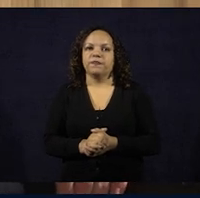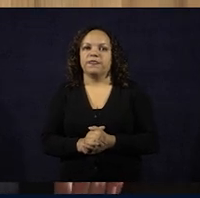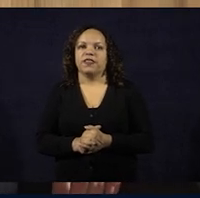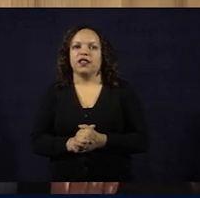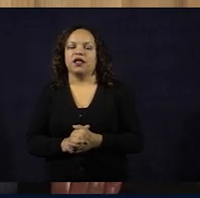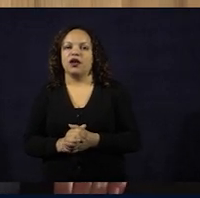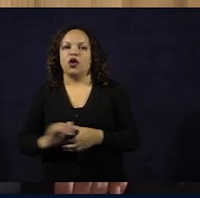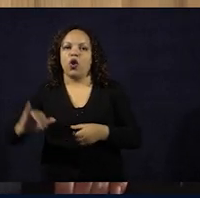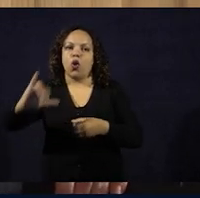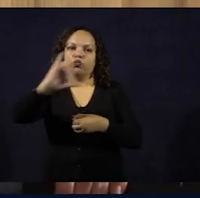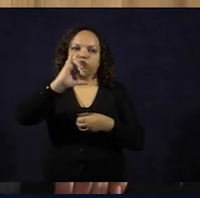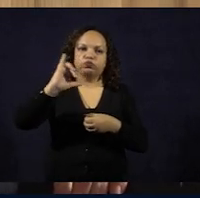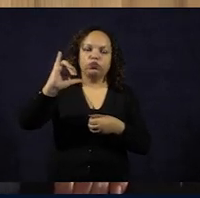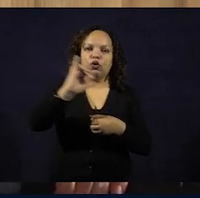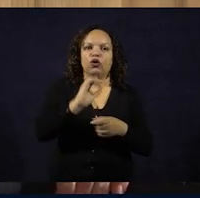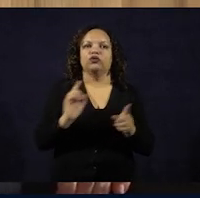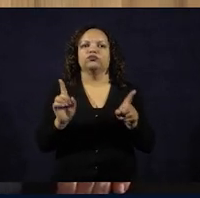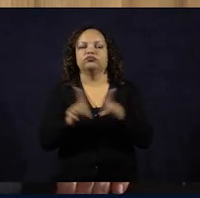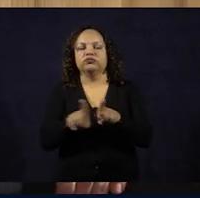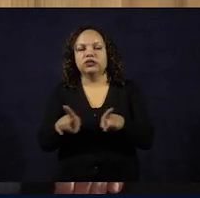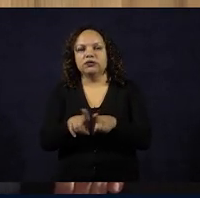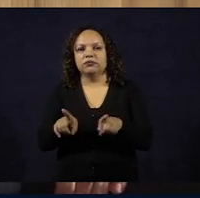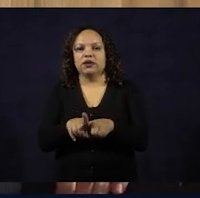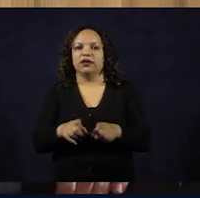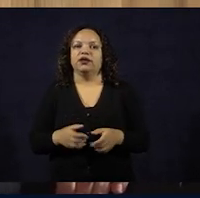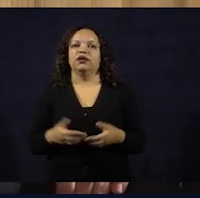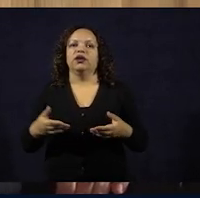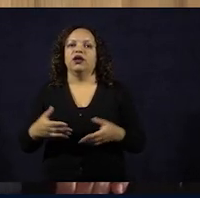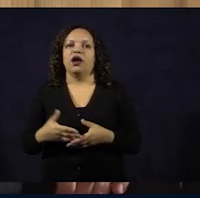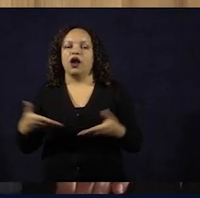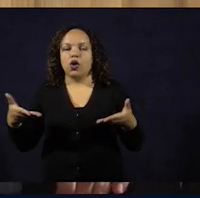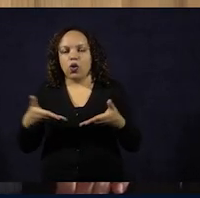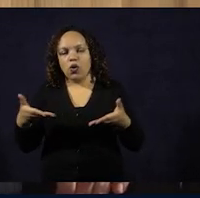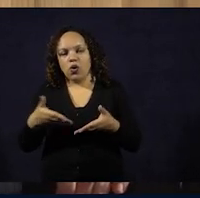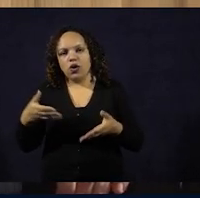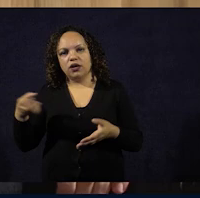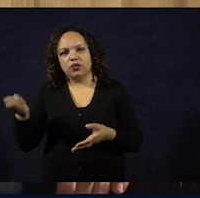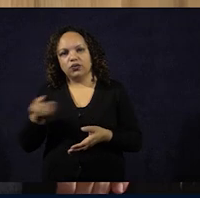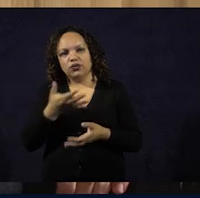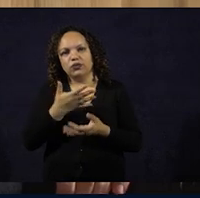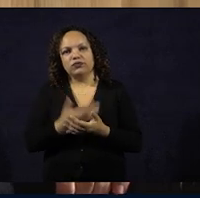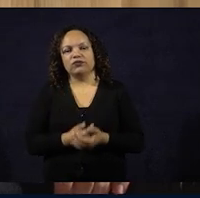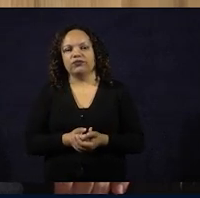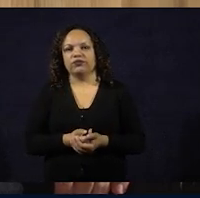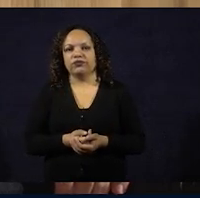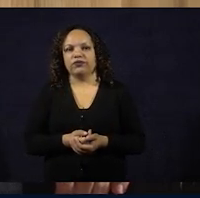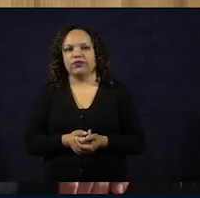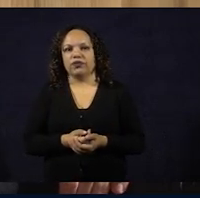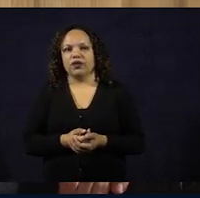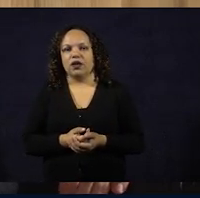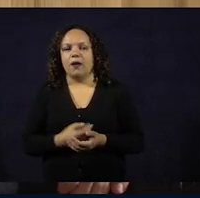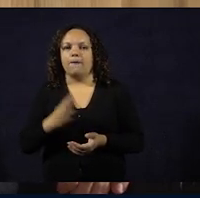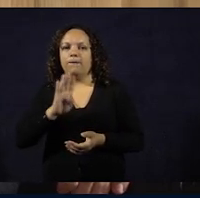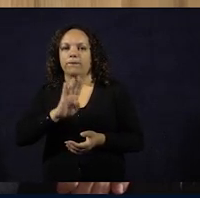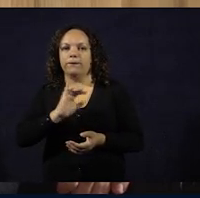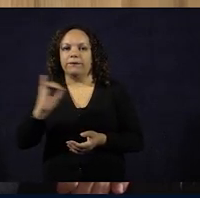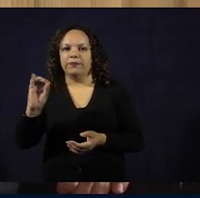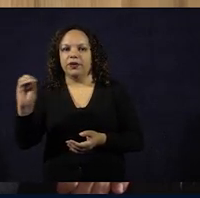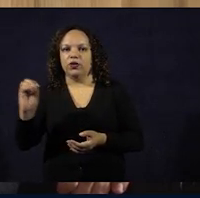o química usa bastante os olhos e recentemente tentado muito na mídia a questão de biocombustíveis